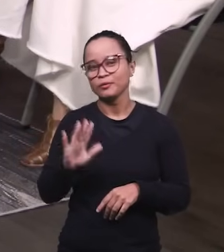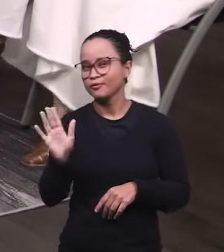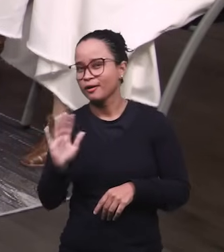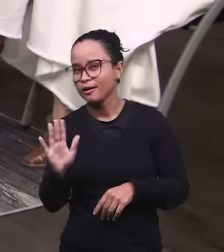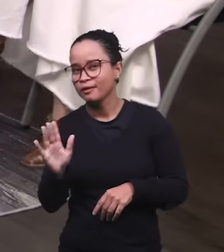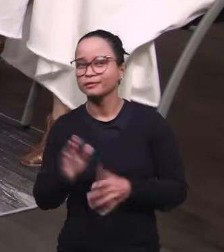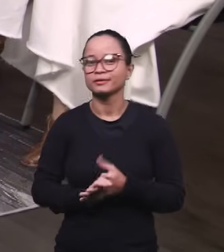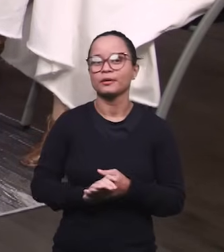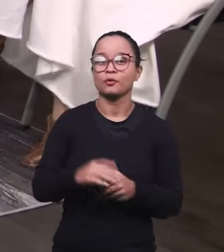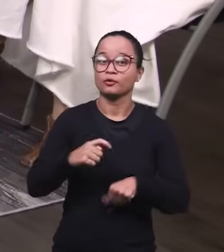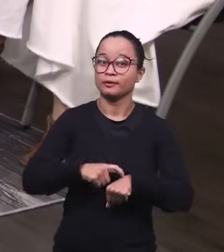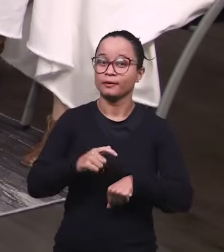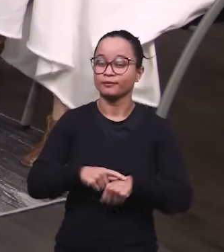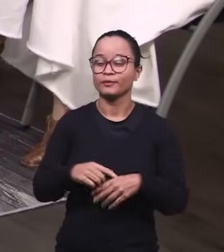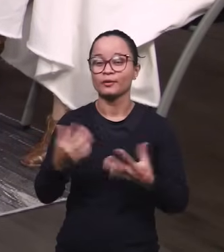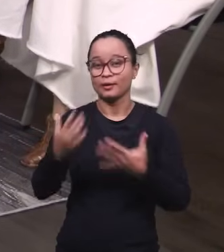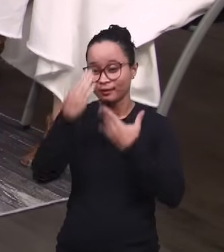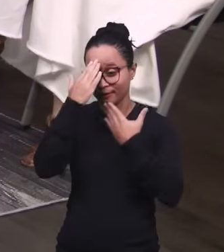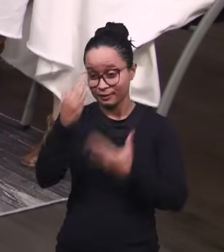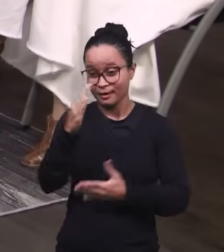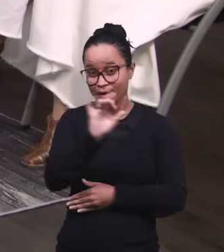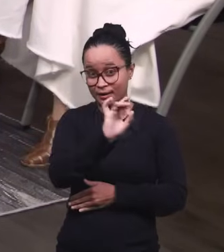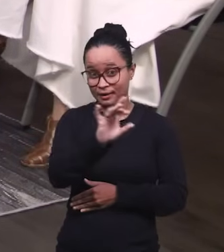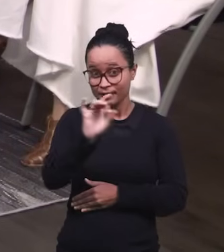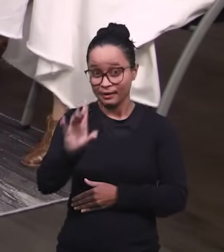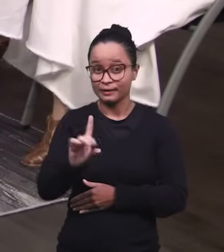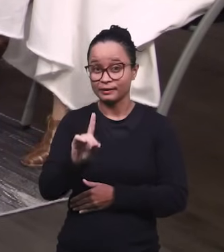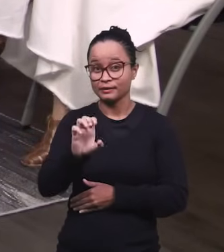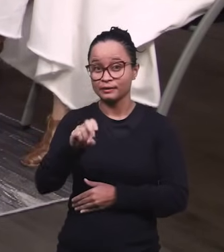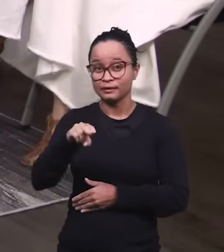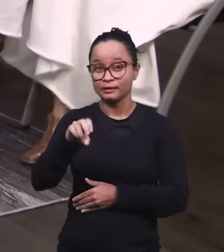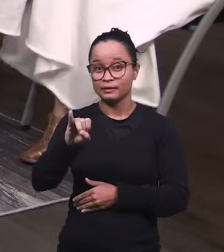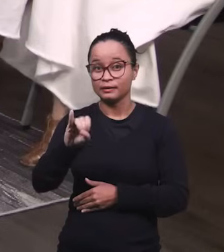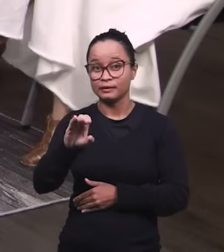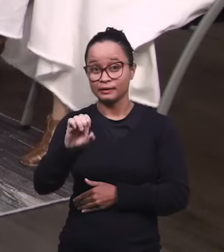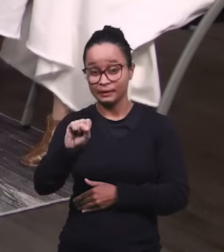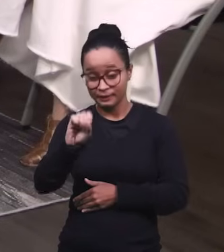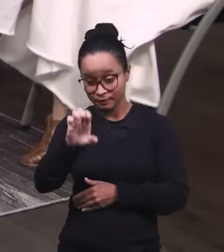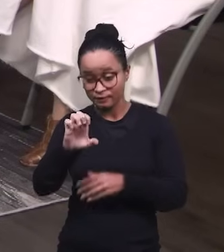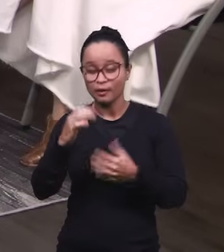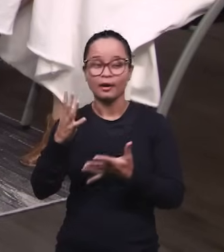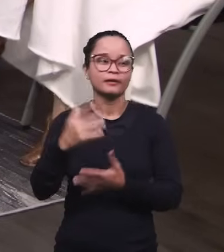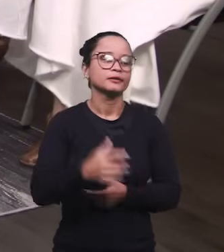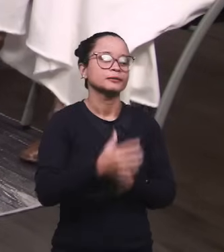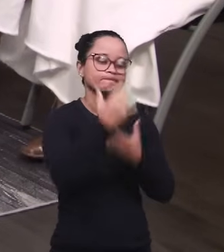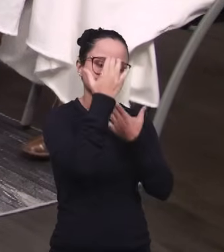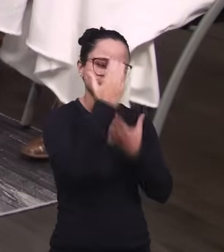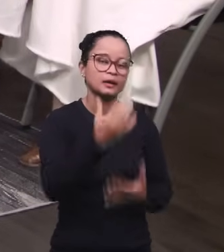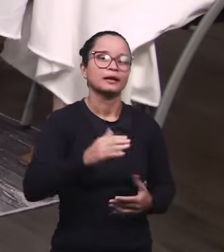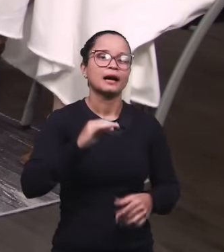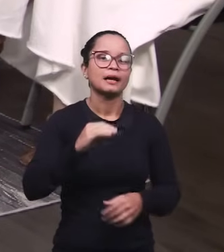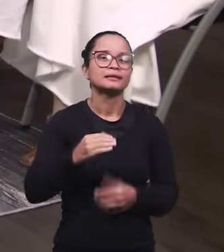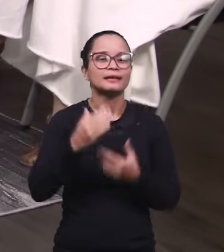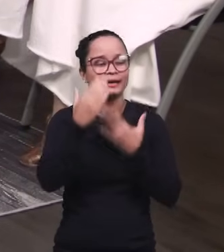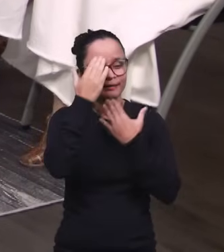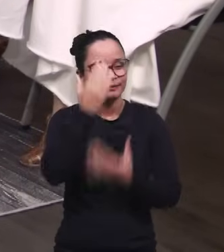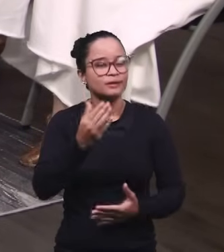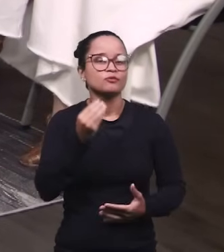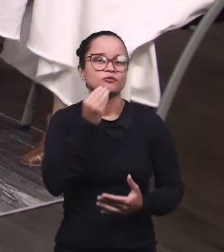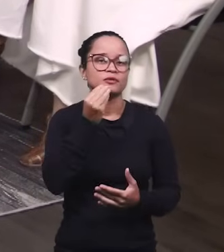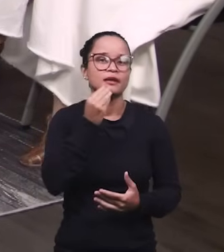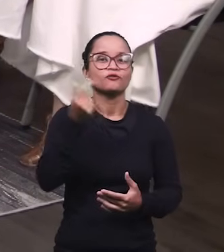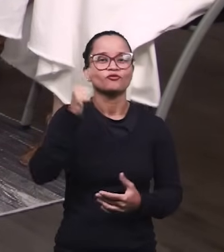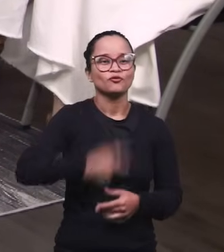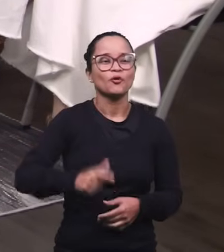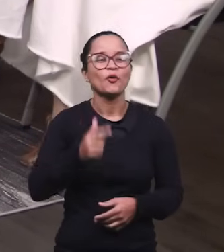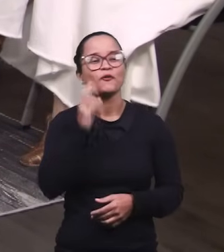tempo. Queremos agradecer muito a presença de cada um. Obrigada, Denise. Obrigada. Eu agradeço, né, mais uma vez a oportunidade. É uma grande alegria estar